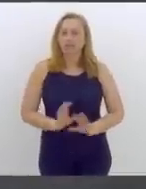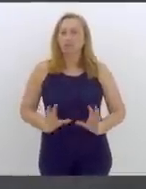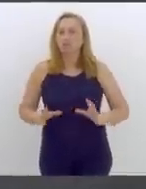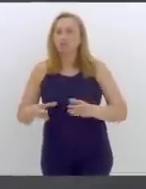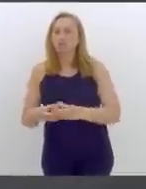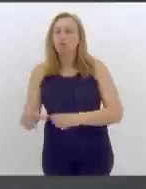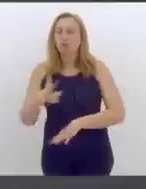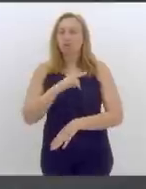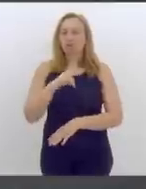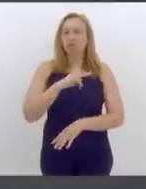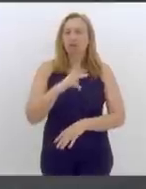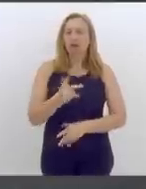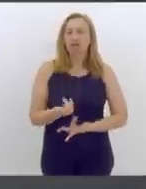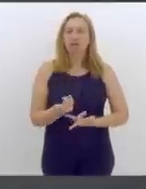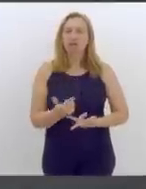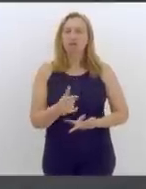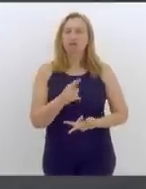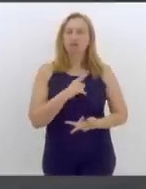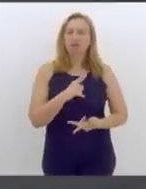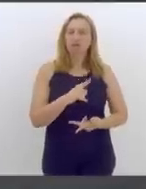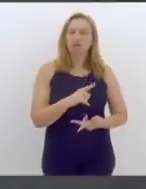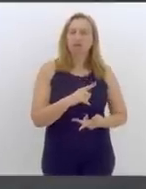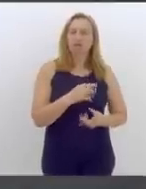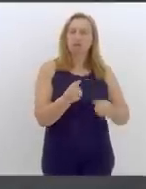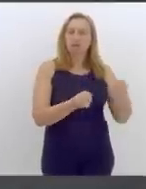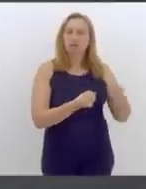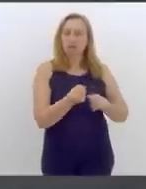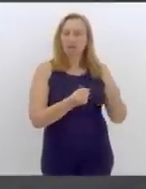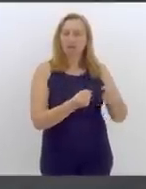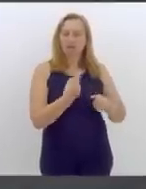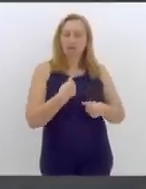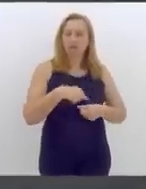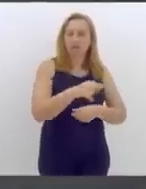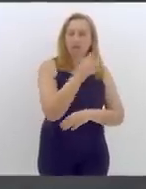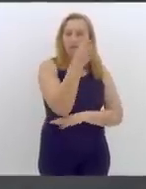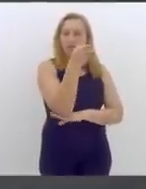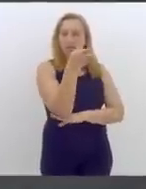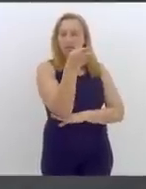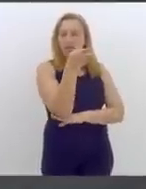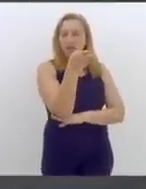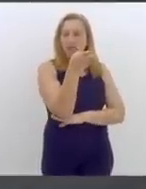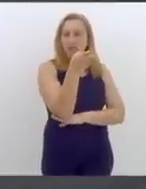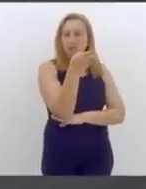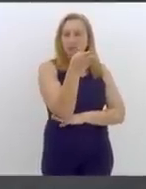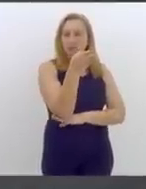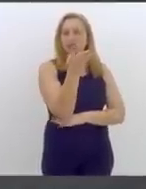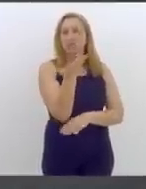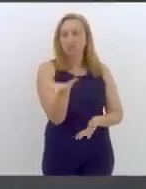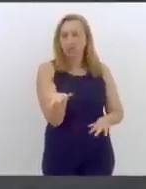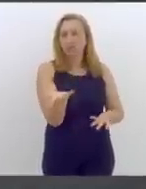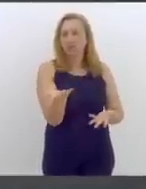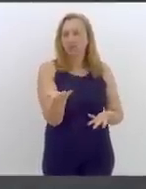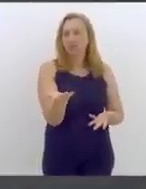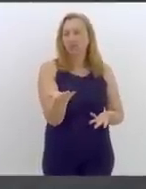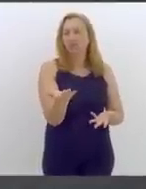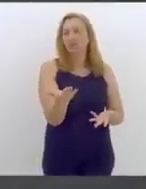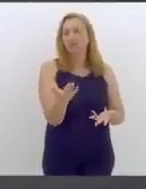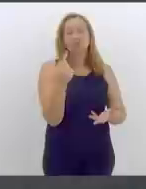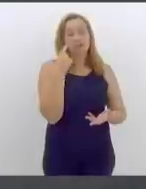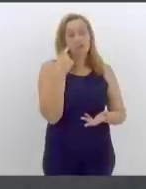até de viaturas tendo que bater ponto em hotel na orla da do Rio de Janeiro ou de fato a sociedade